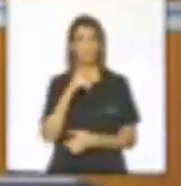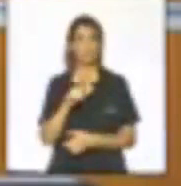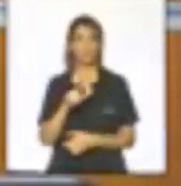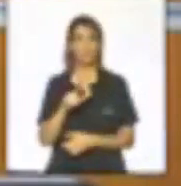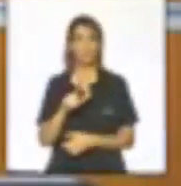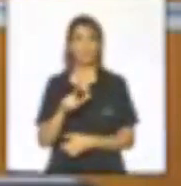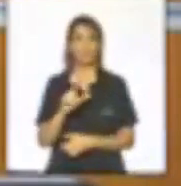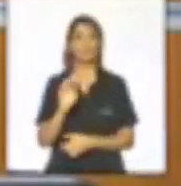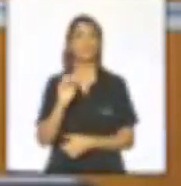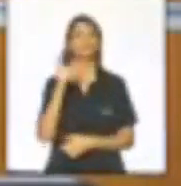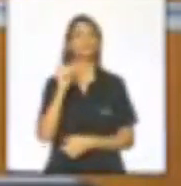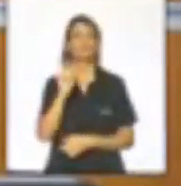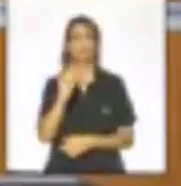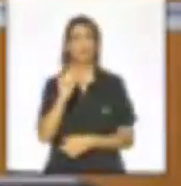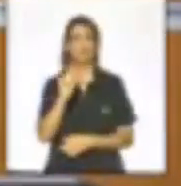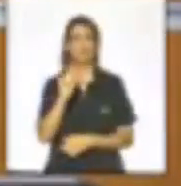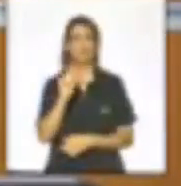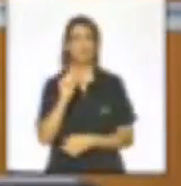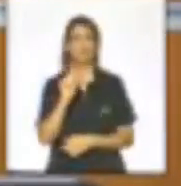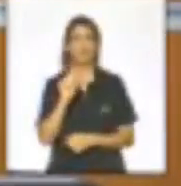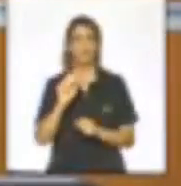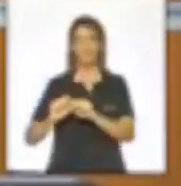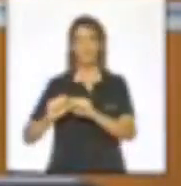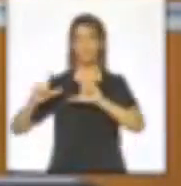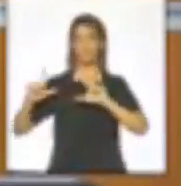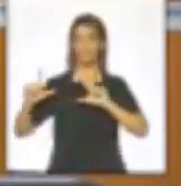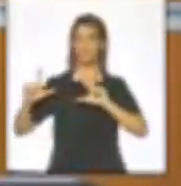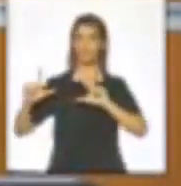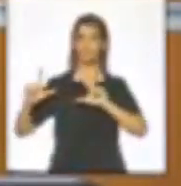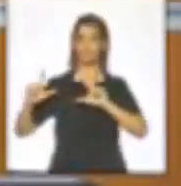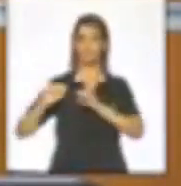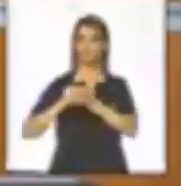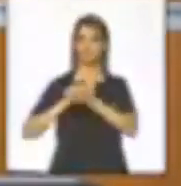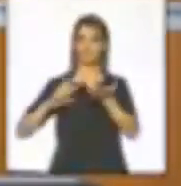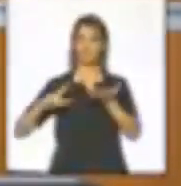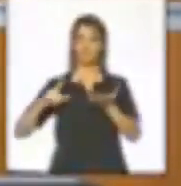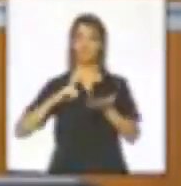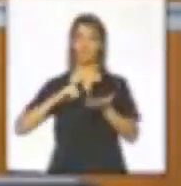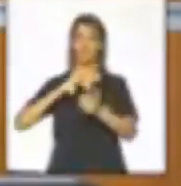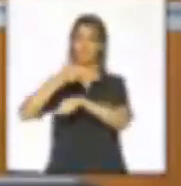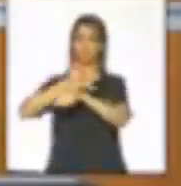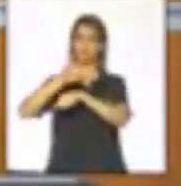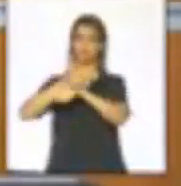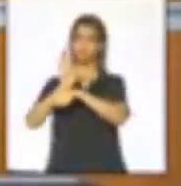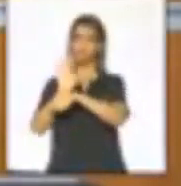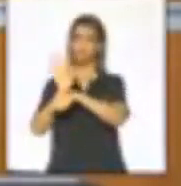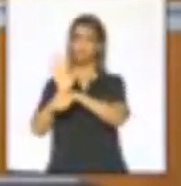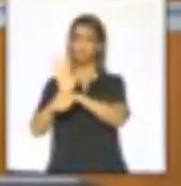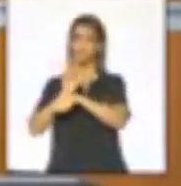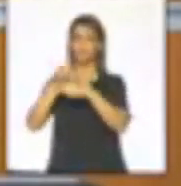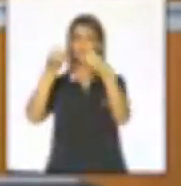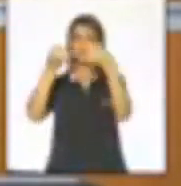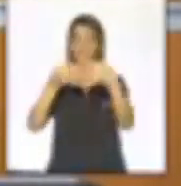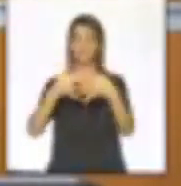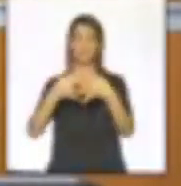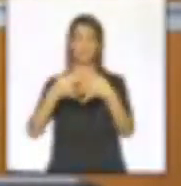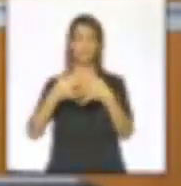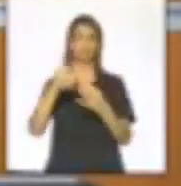o que que vai acontecer? Na própria página da tarefa, vai ter as videoaulas explicando tudo novamente,